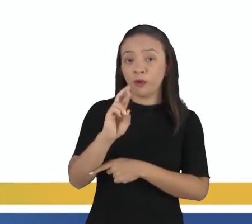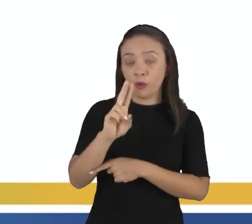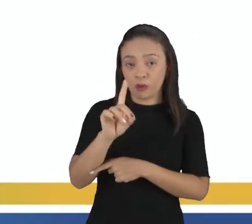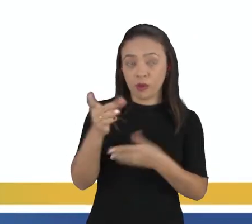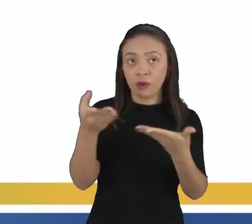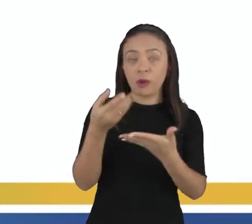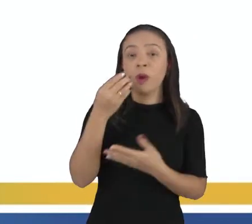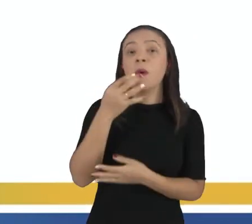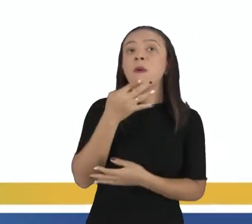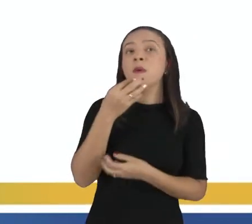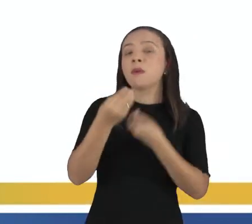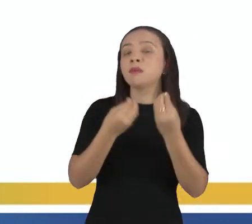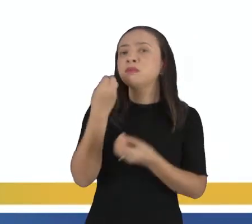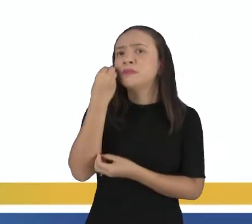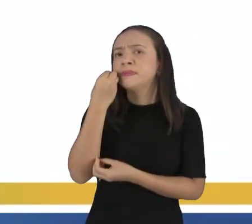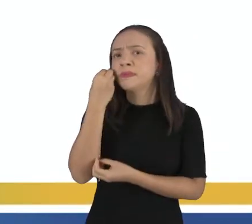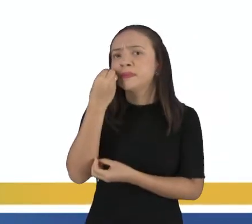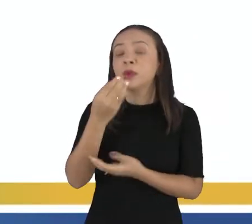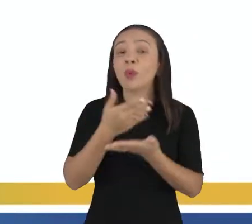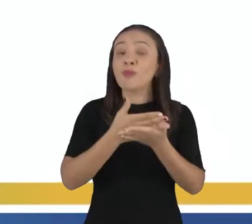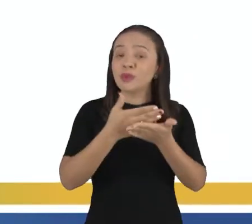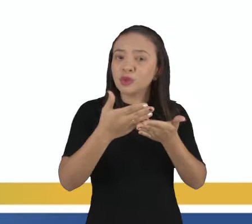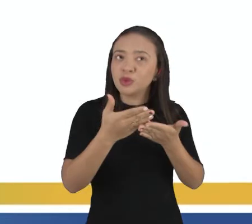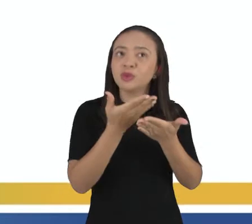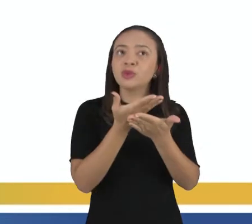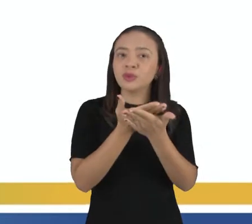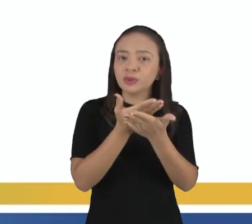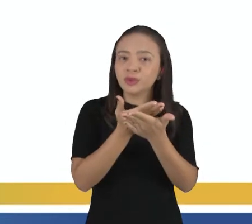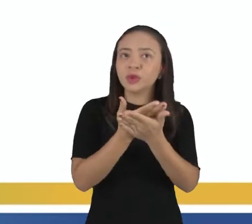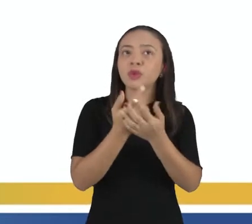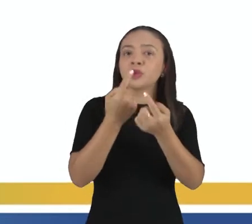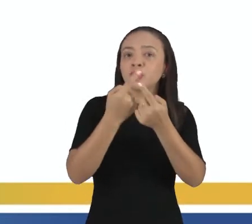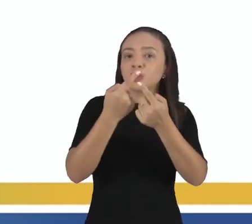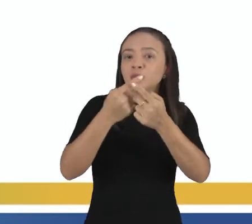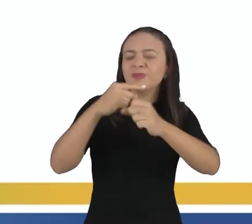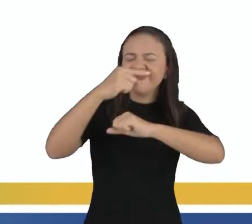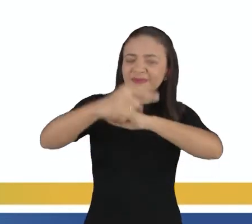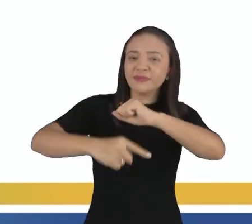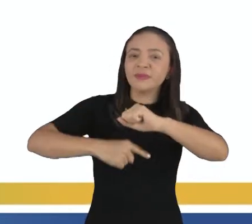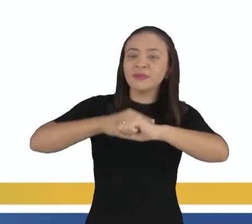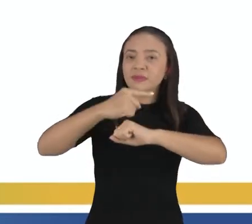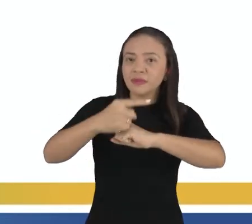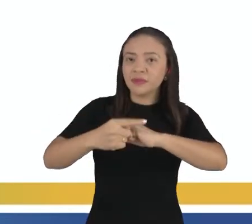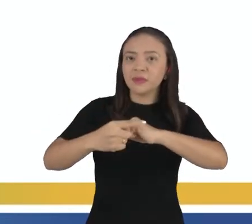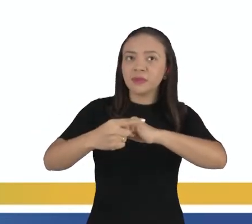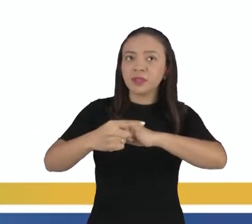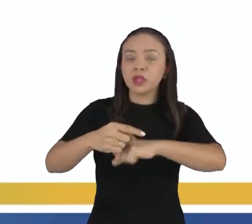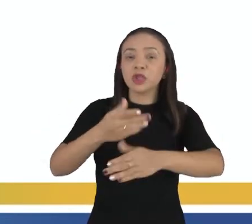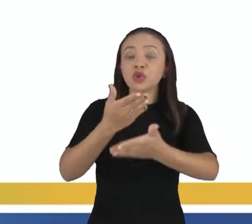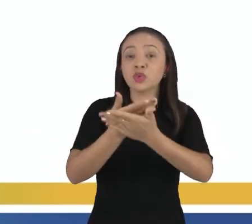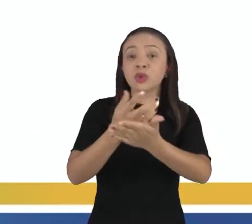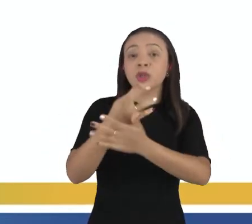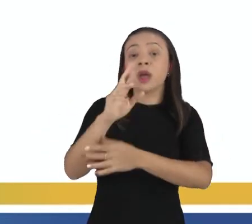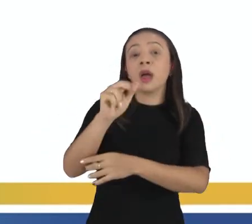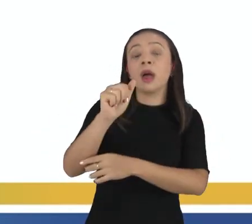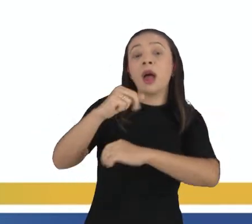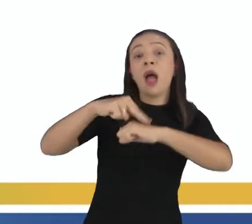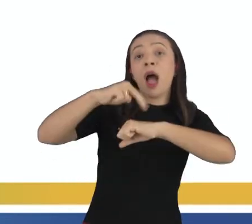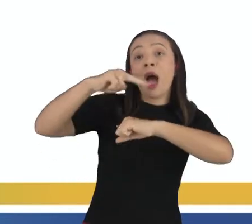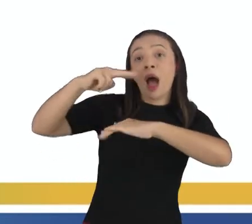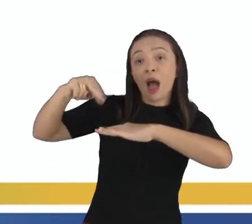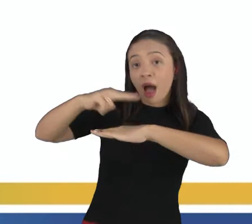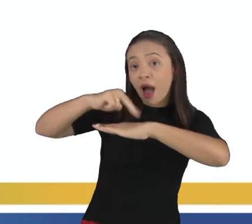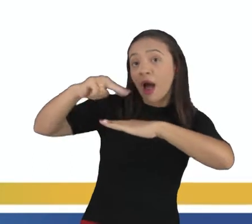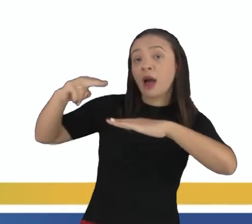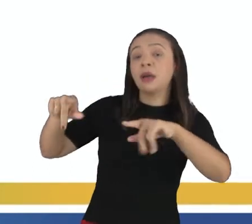dele. Rutherford iniciou os estudos, o seu modelo atômico está baseado no estudo da radioatividade e sobre as